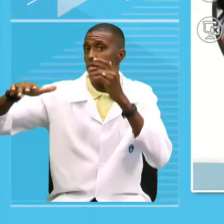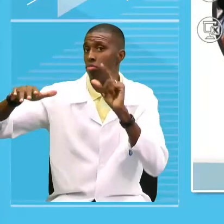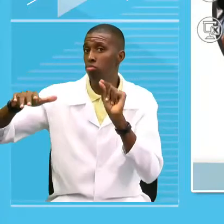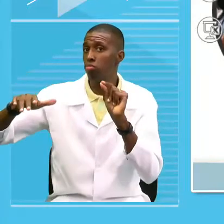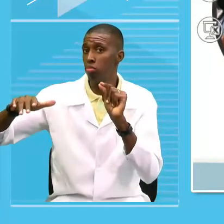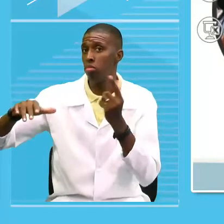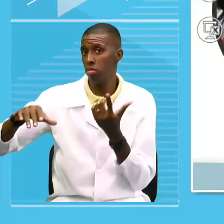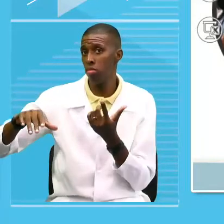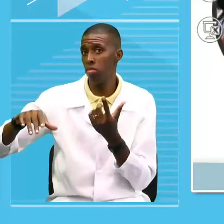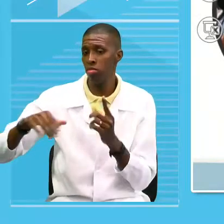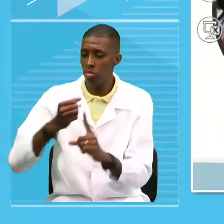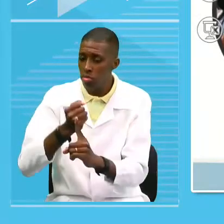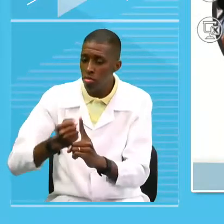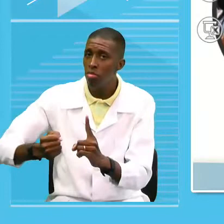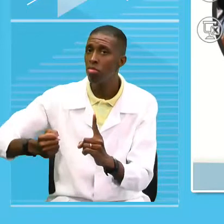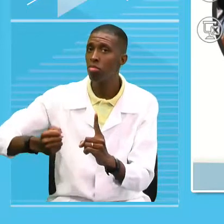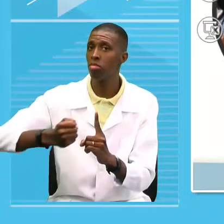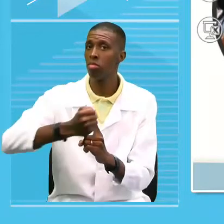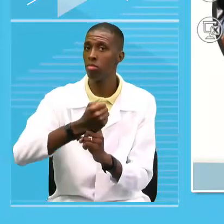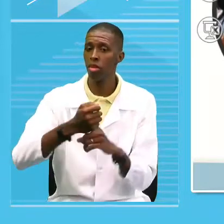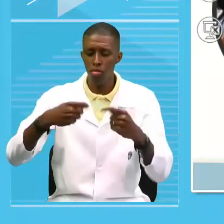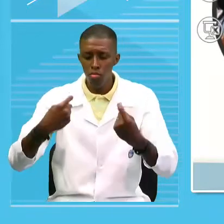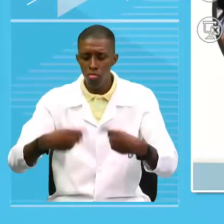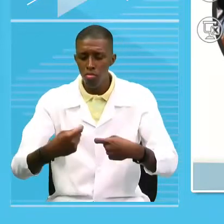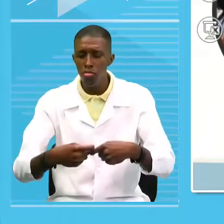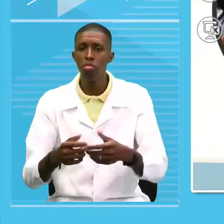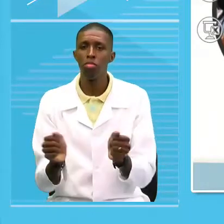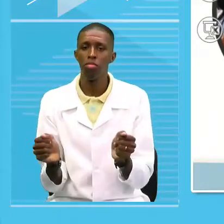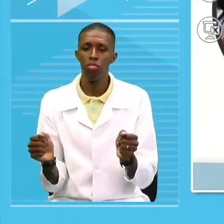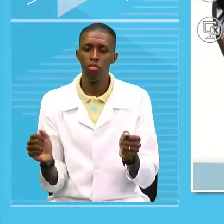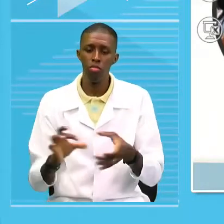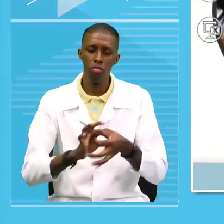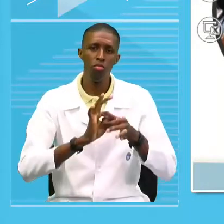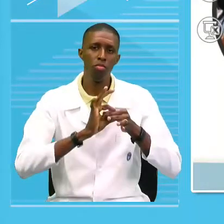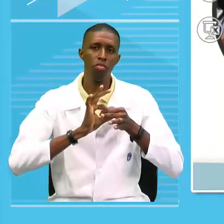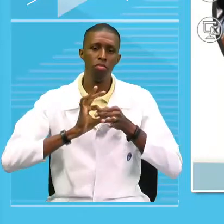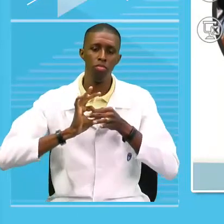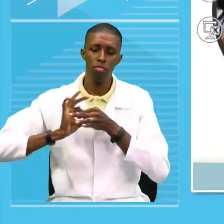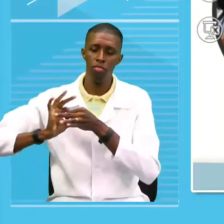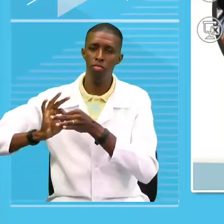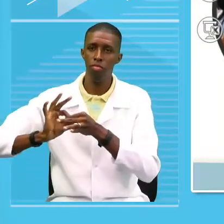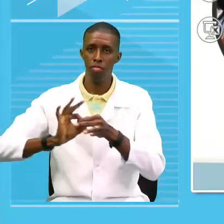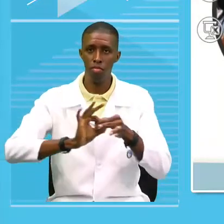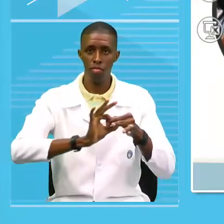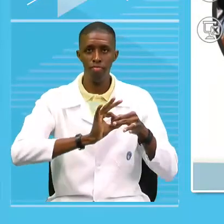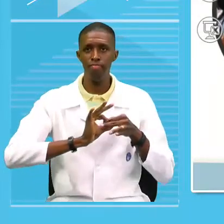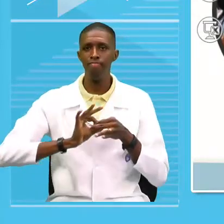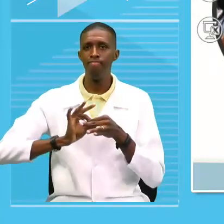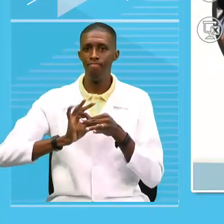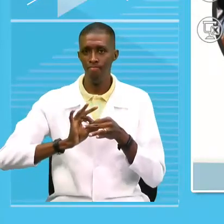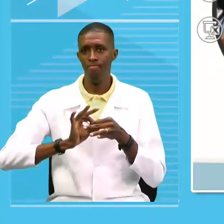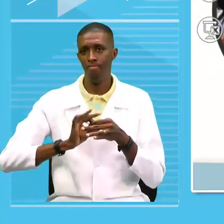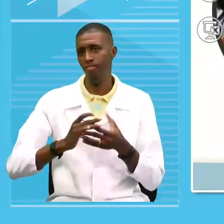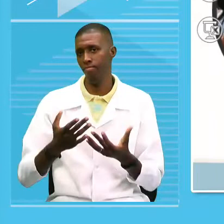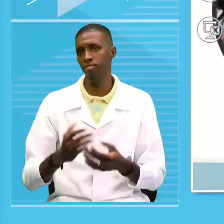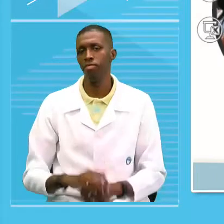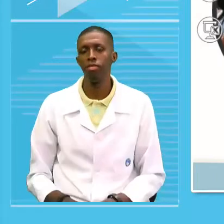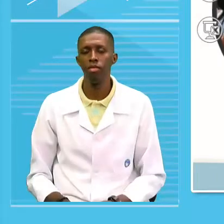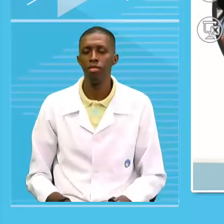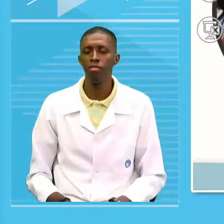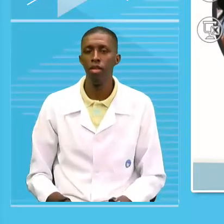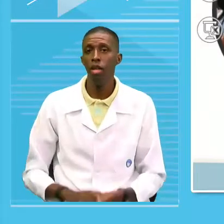ali com a minha casa né com as pessoas que estão mais próximas de mim depois eu divido em espaço dentro